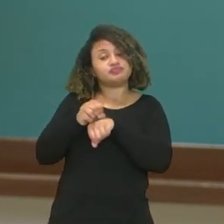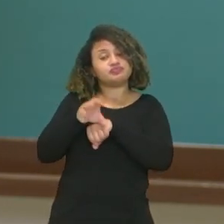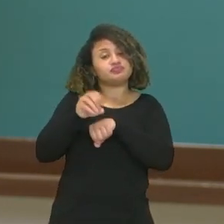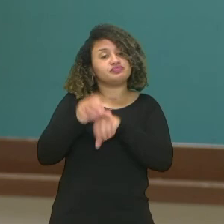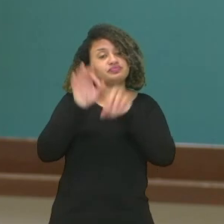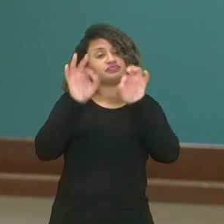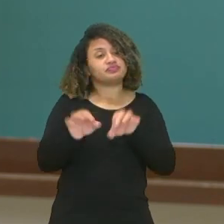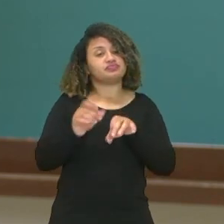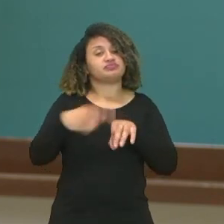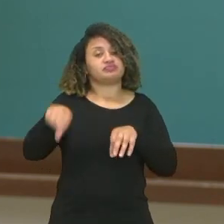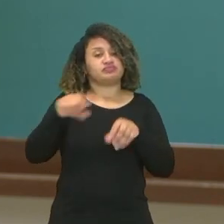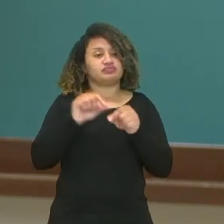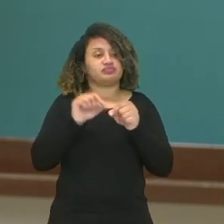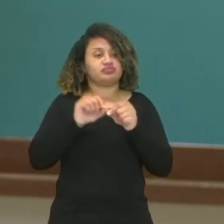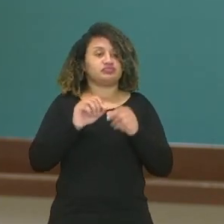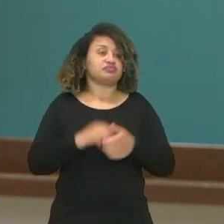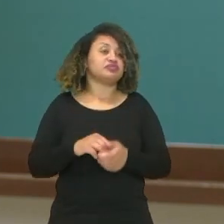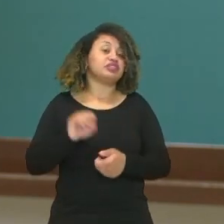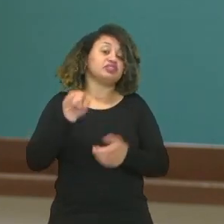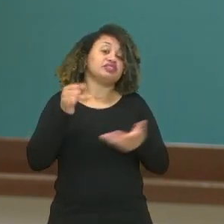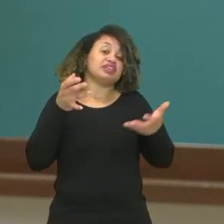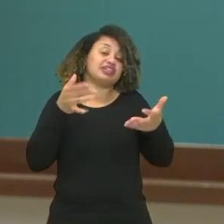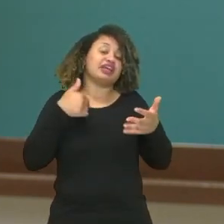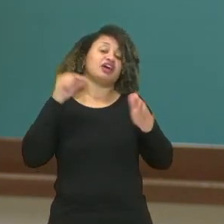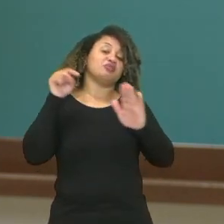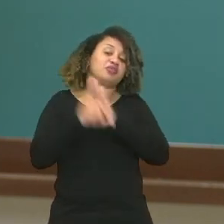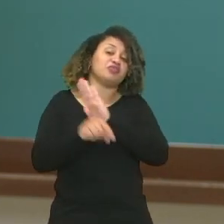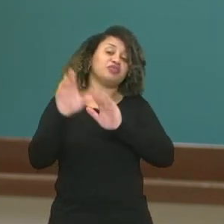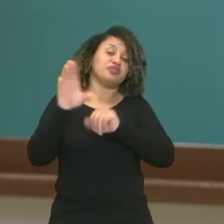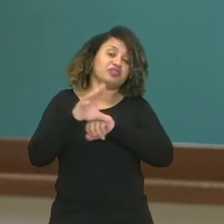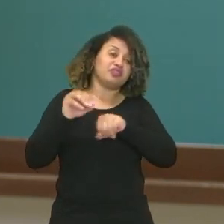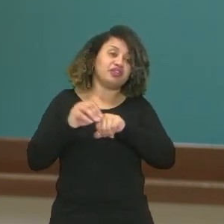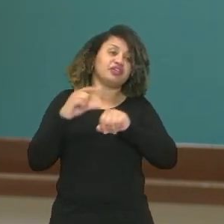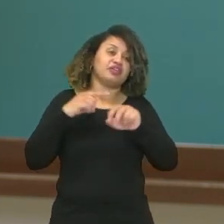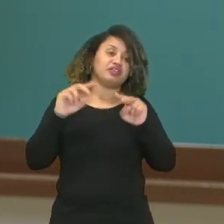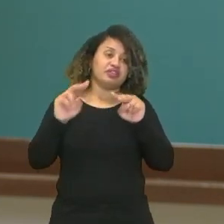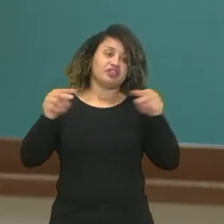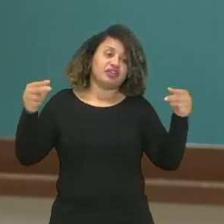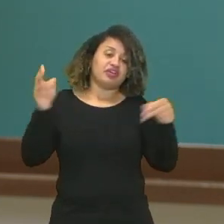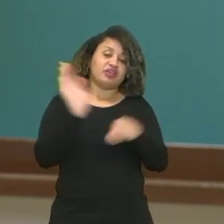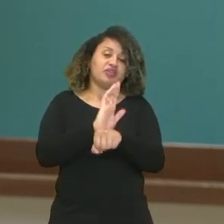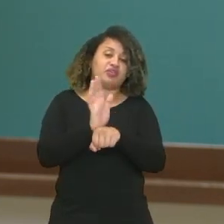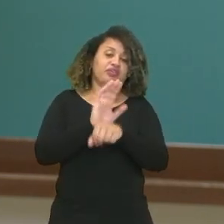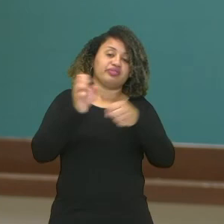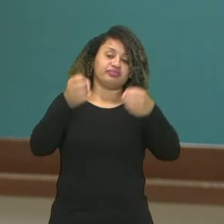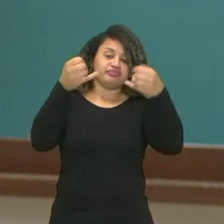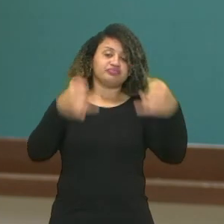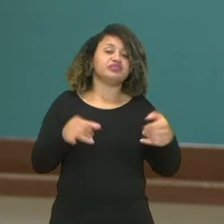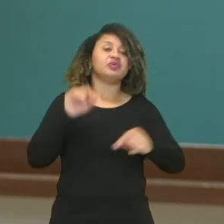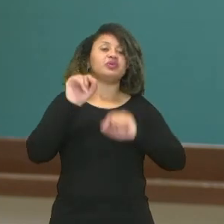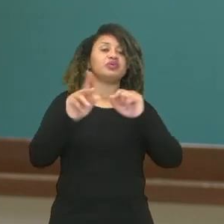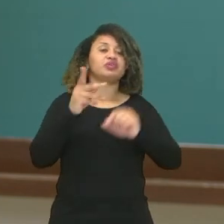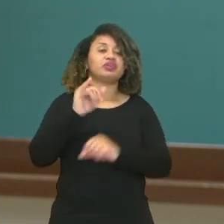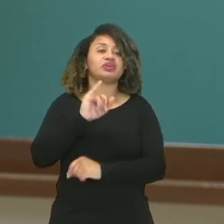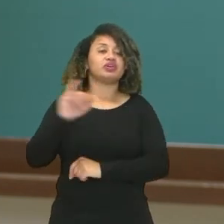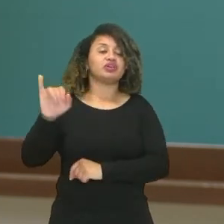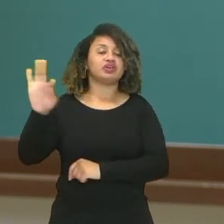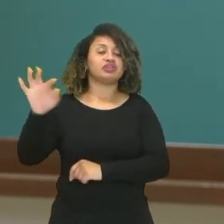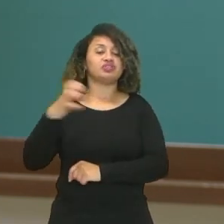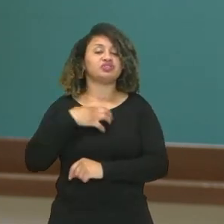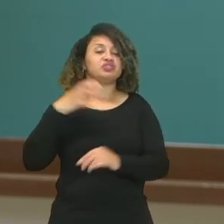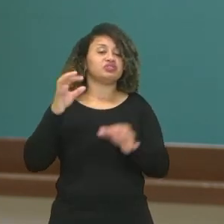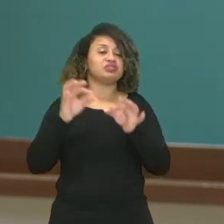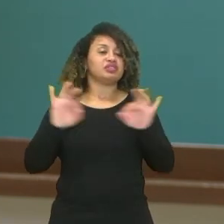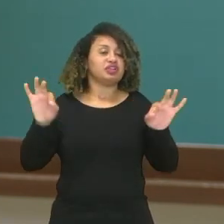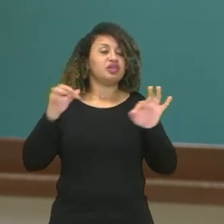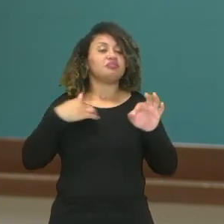você fazer isso aí. Se vocês quiserem saber um pouquinho mais, aqui tem um vídeo em que explica o que é o HIIT de uma maneira bem simples, tá?